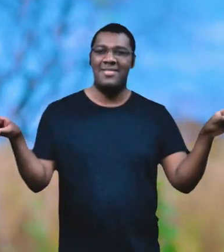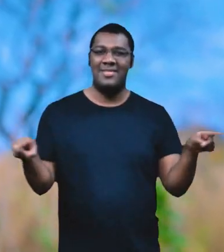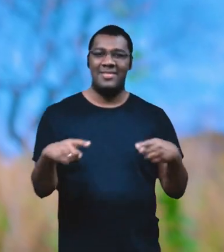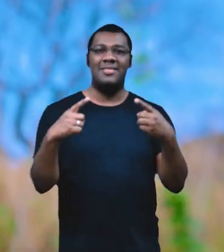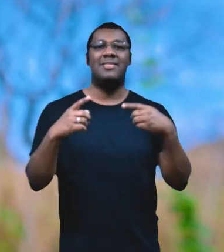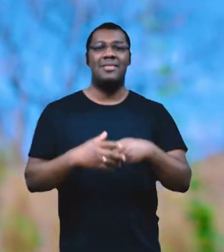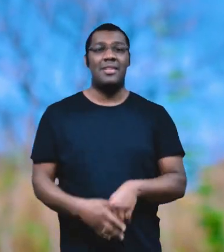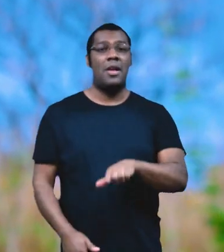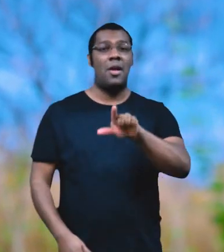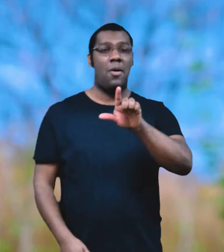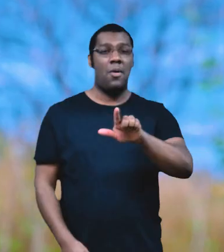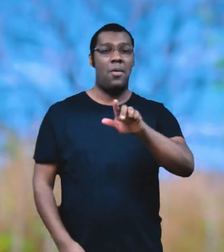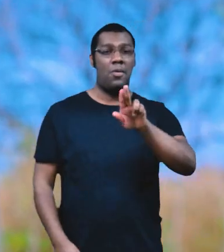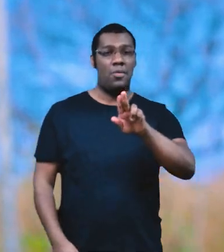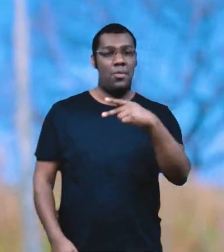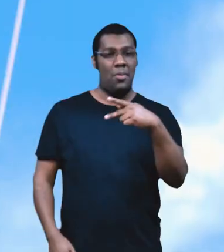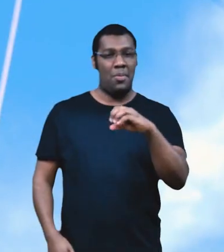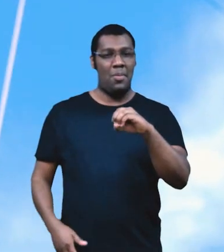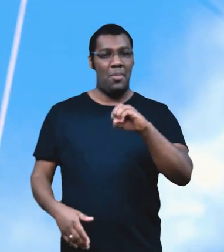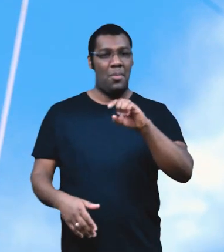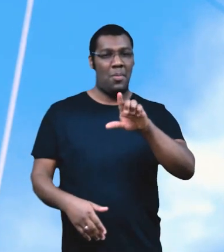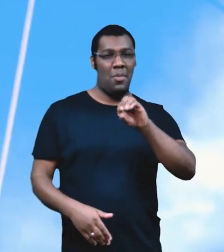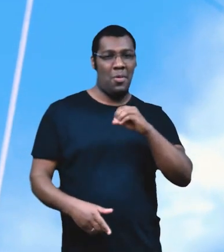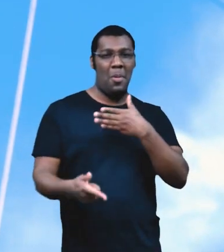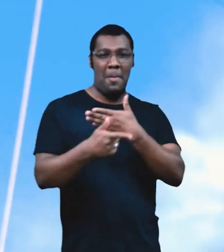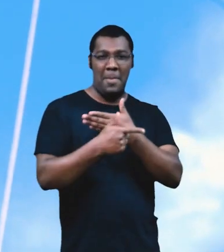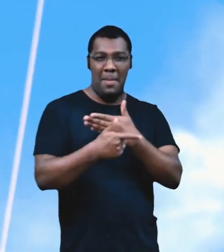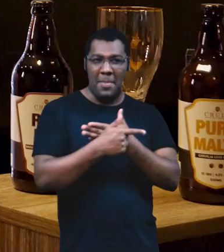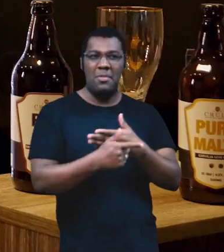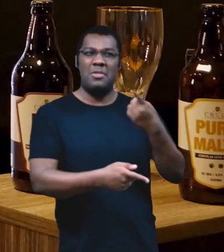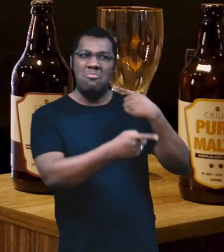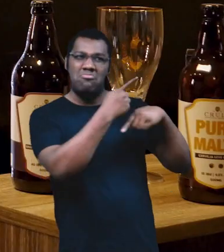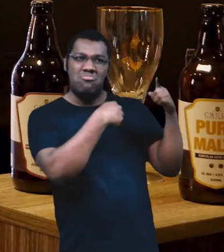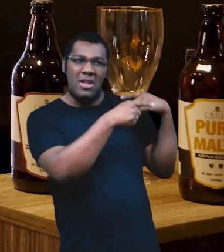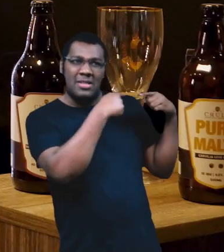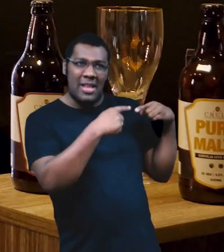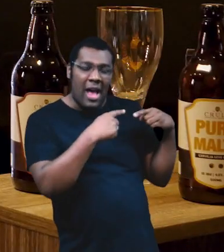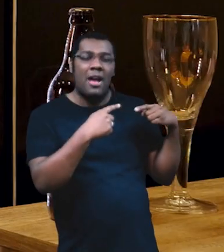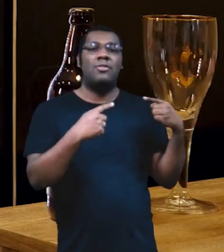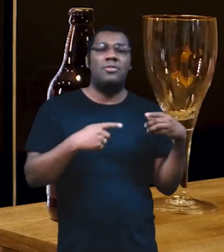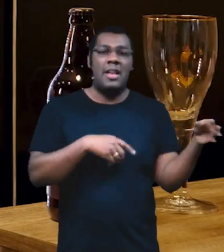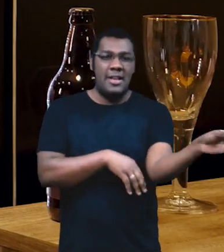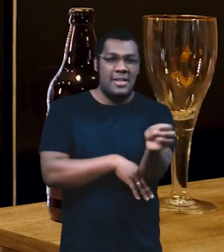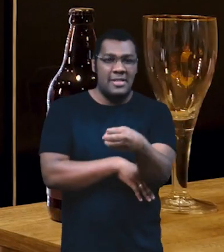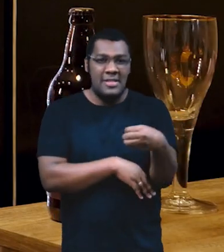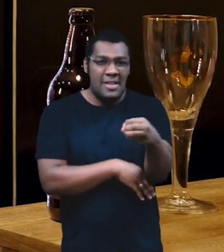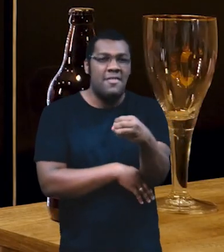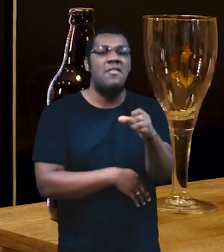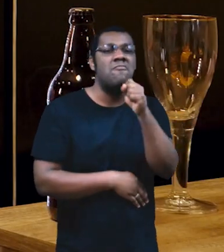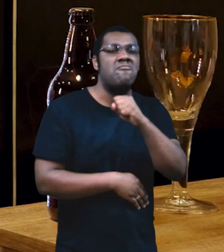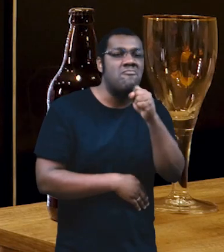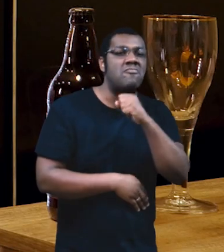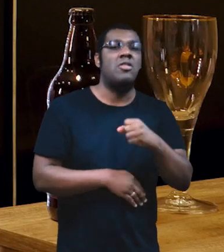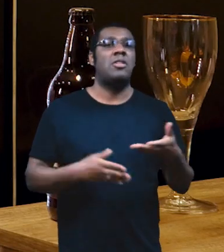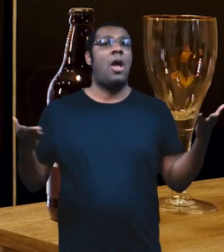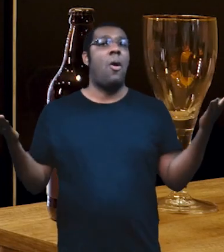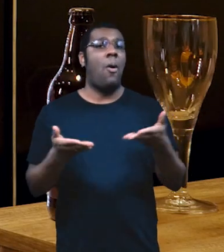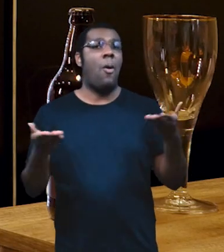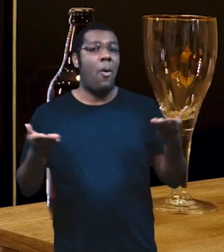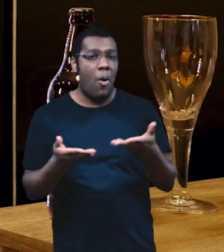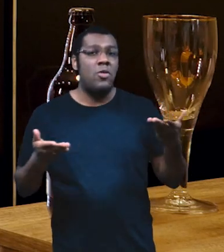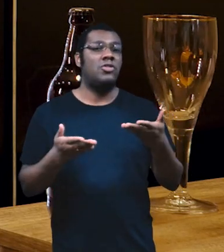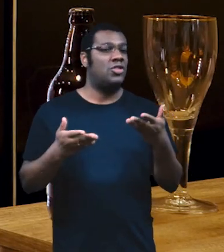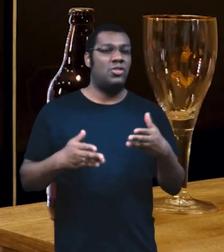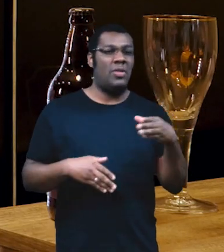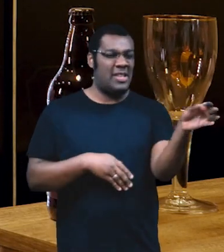O lúpulo está muito relacionado no passado, com a conservação da cerveja e hoje, basicamente, ele está em todas as cervejas.